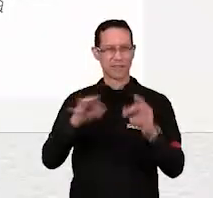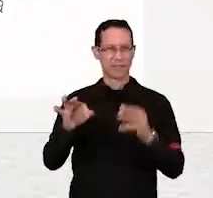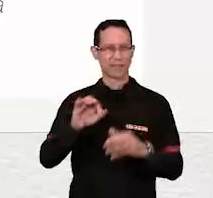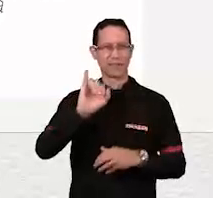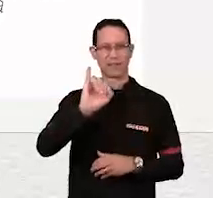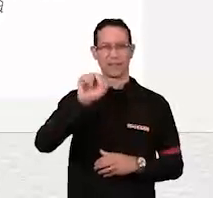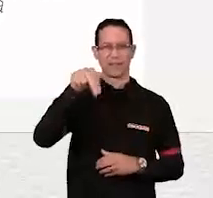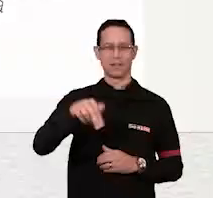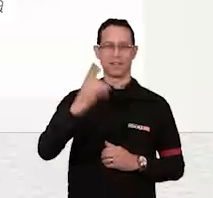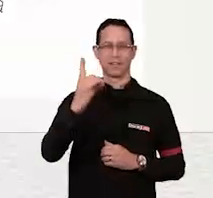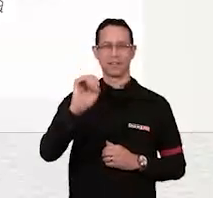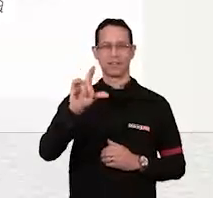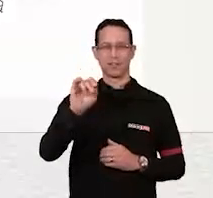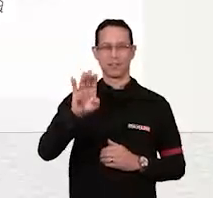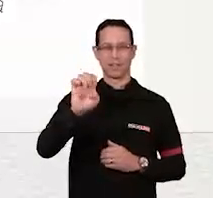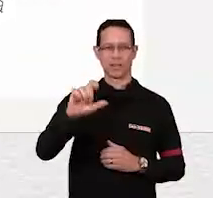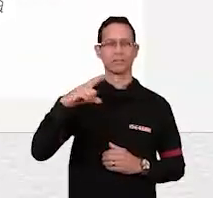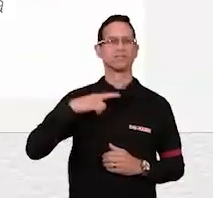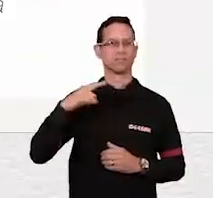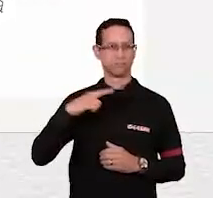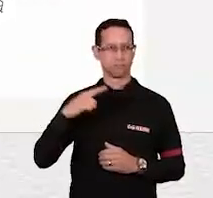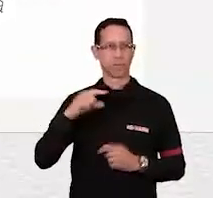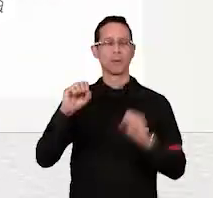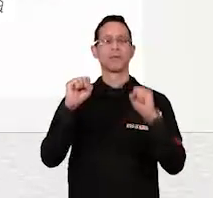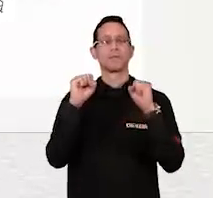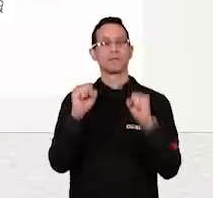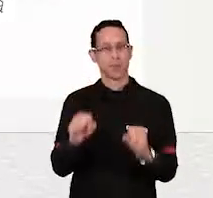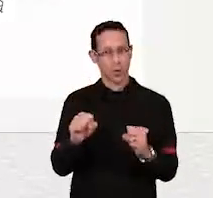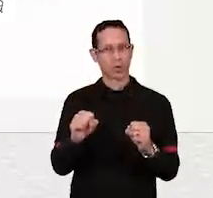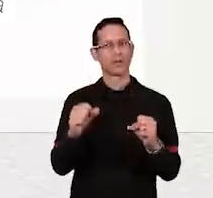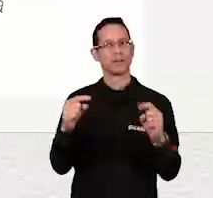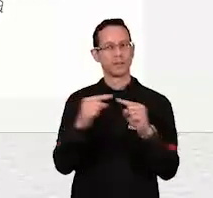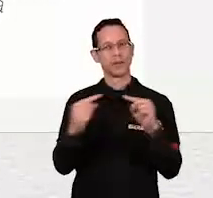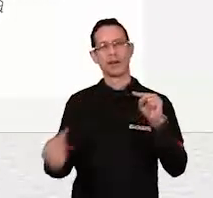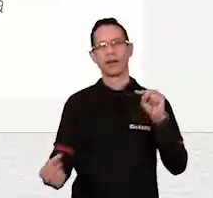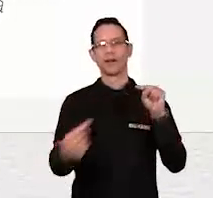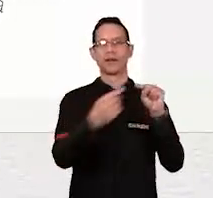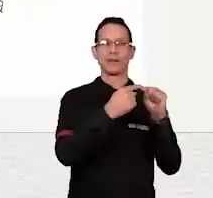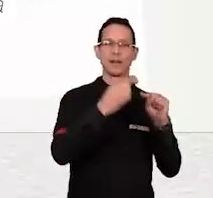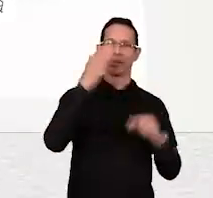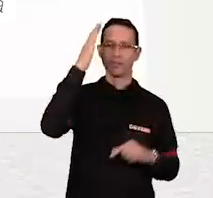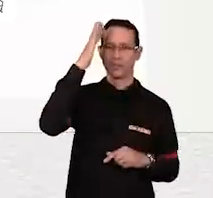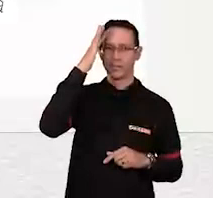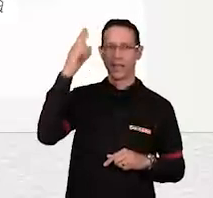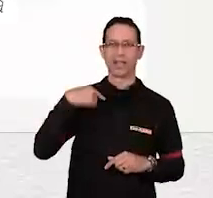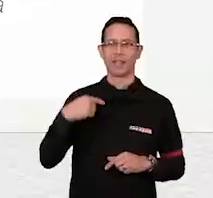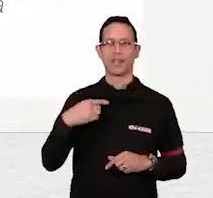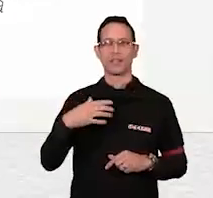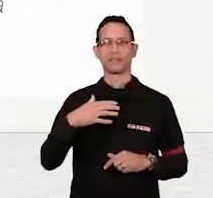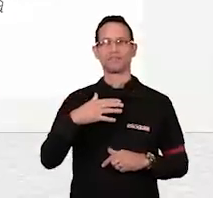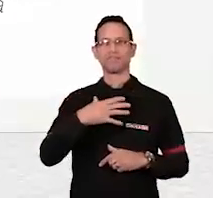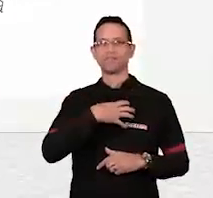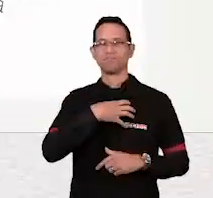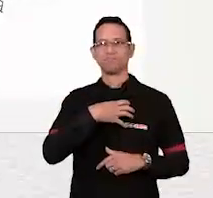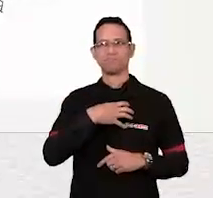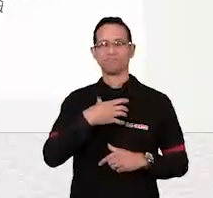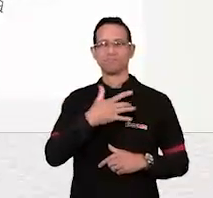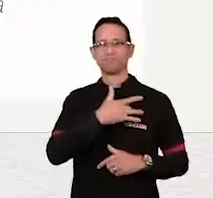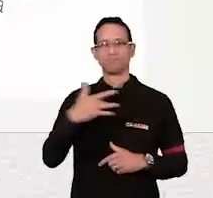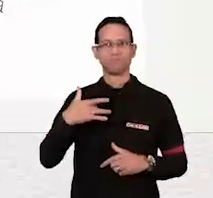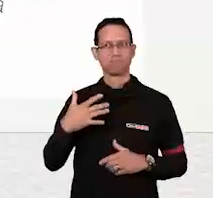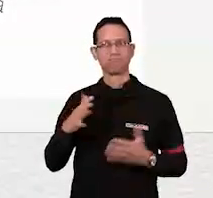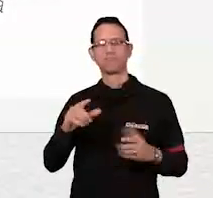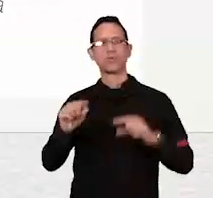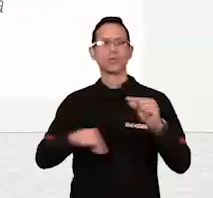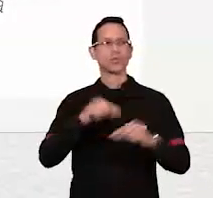faz histopatológico disso, tem um infiltrado que pode remeter a questões imunomediadas, né? Quando a gente manda para o patologista, ele